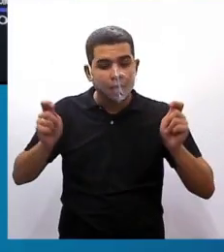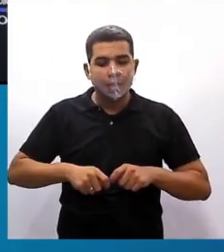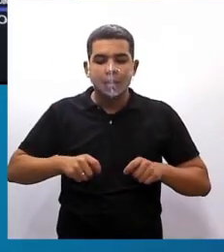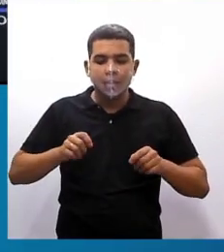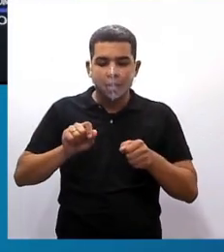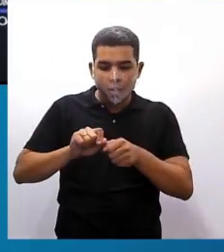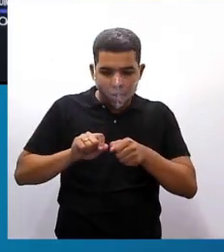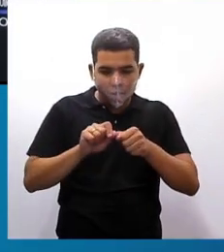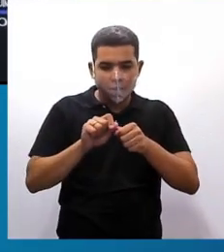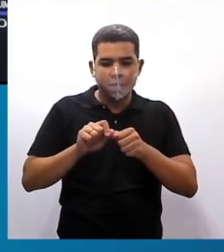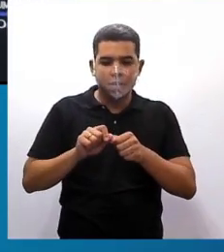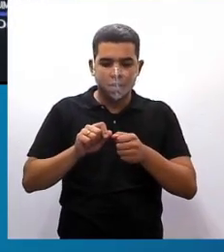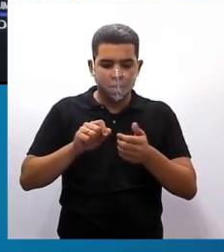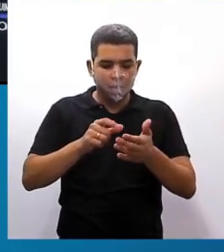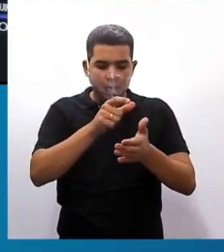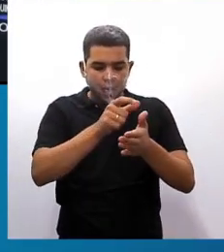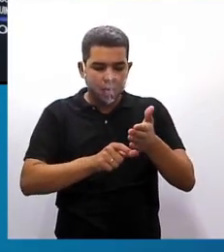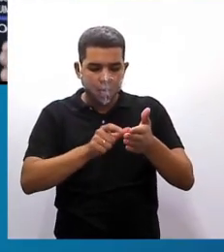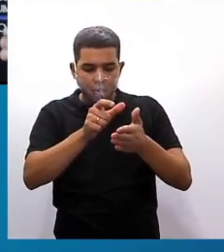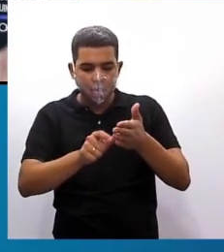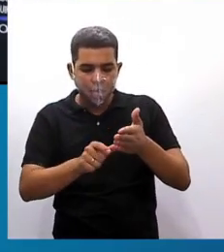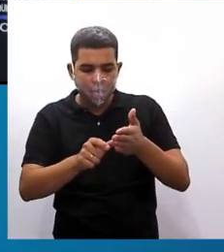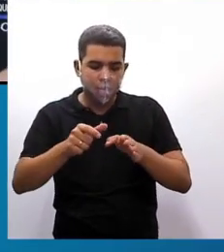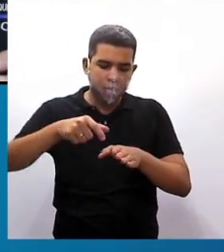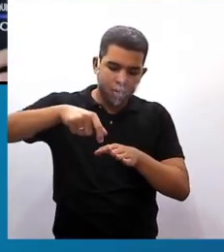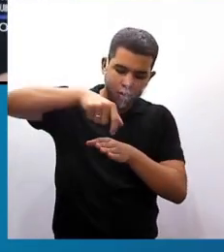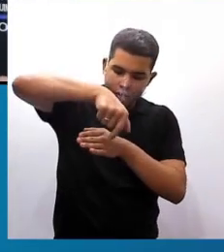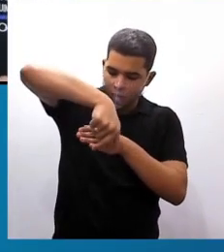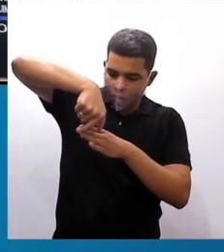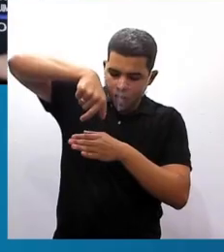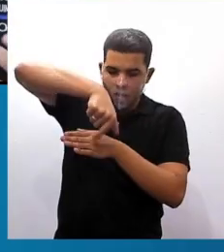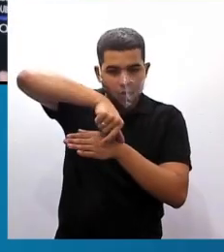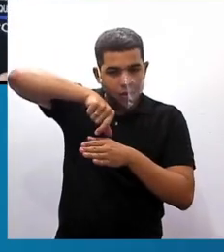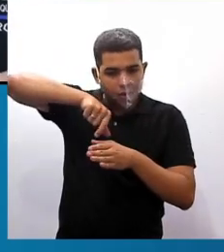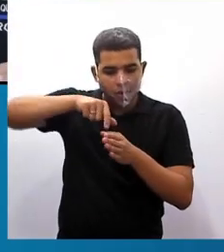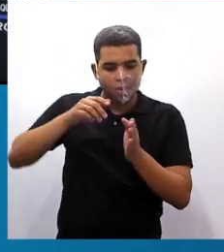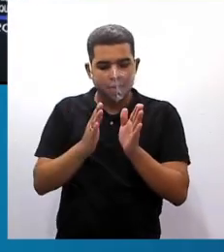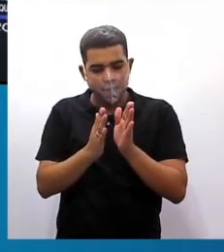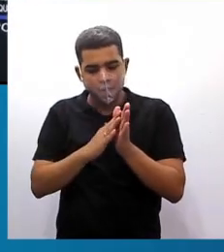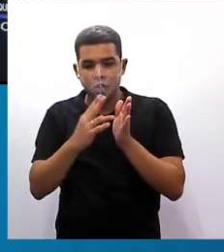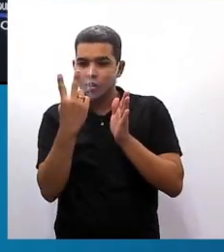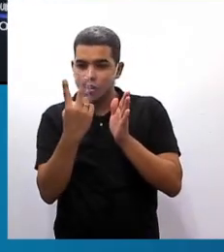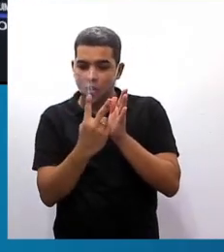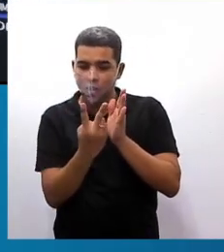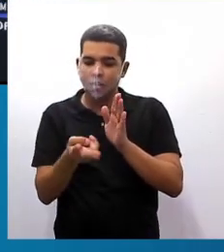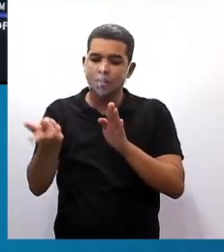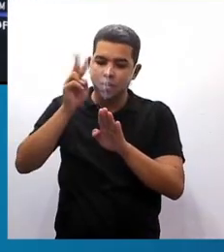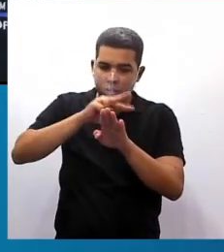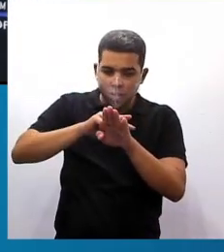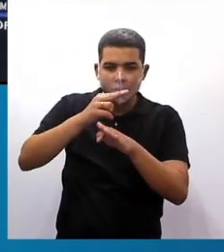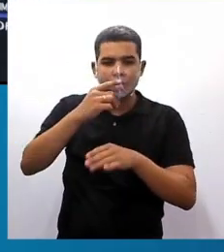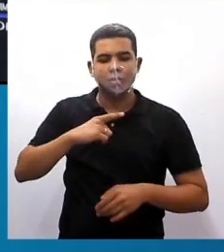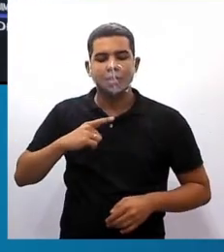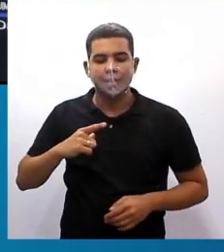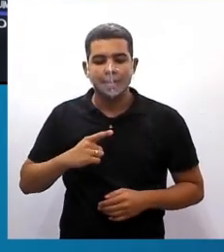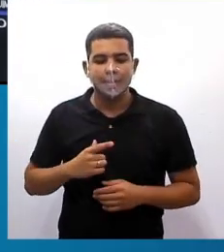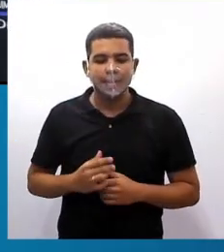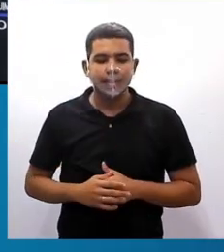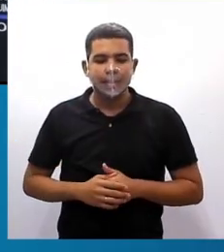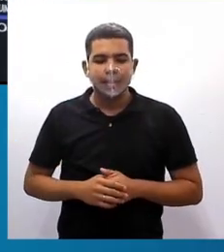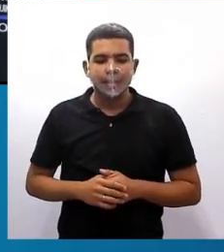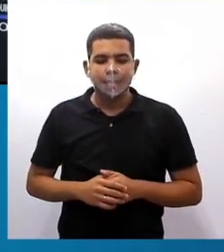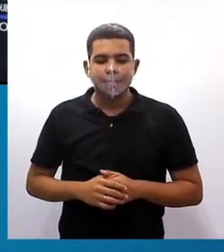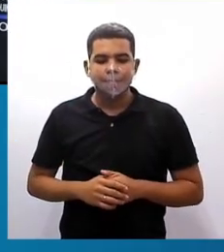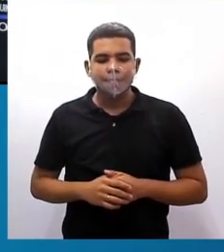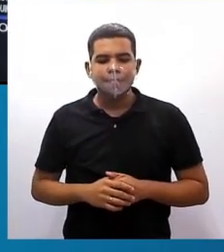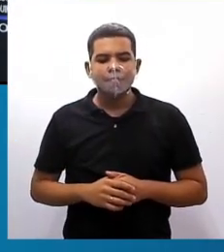4 folhas do arquivo, porque eu tenho 2 na frente e 2 no verso. Beleza? Então, observe aí que eu